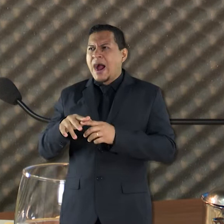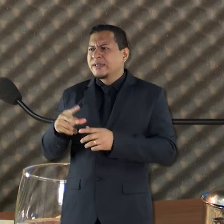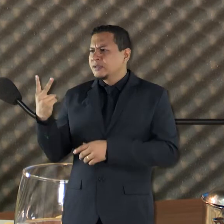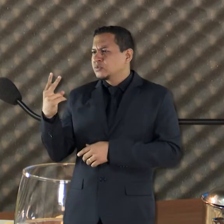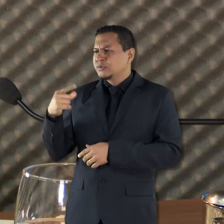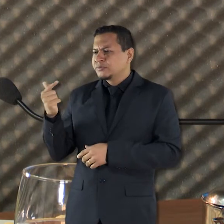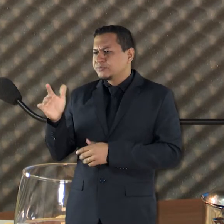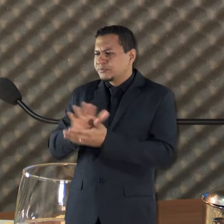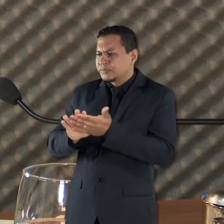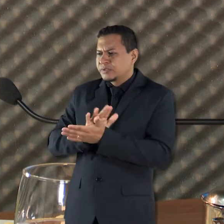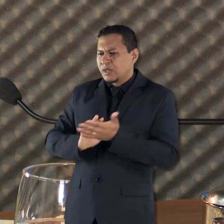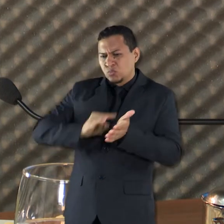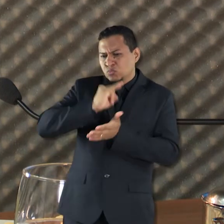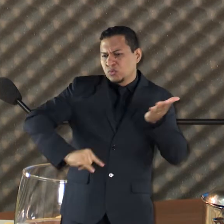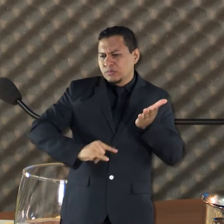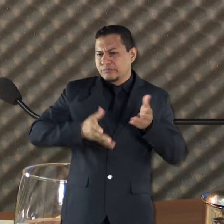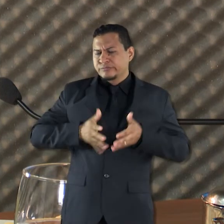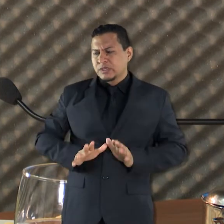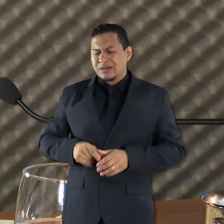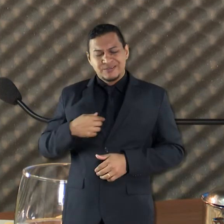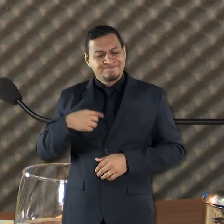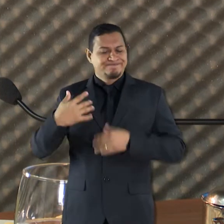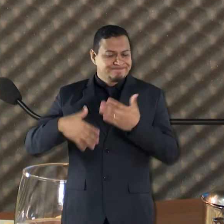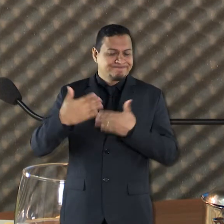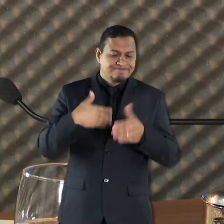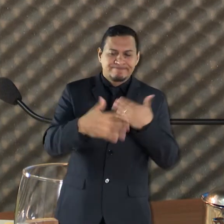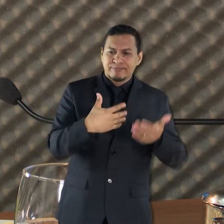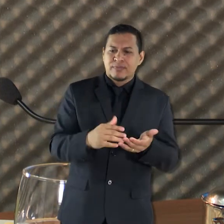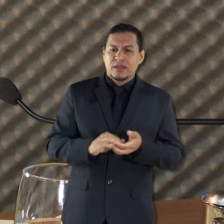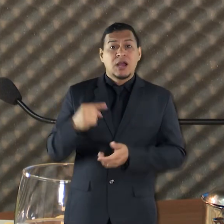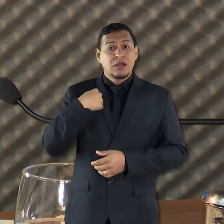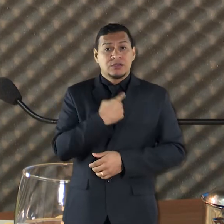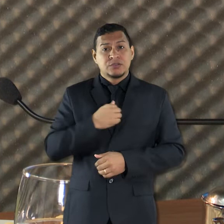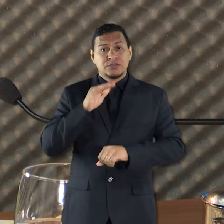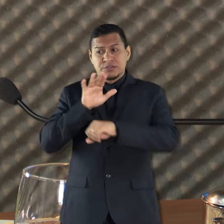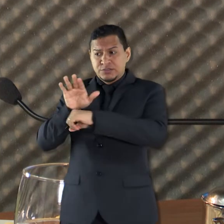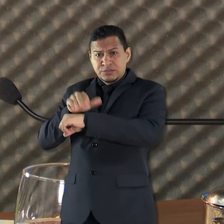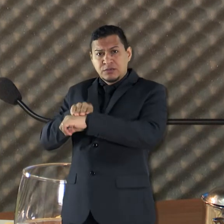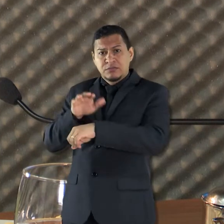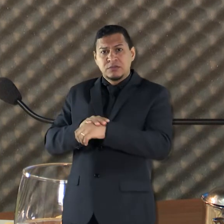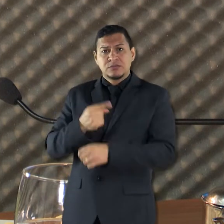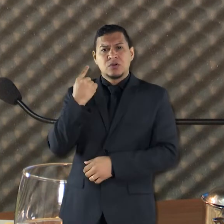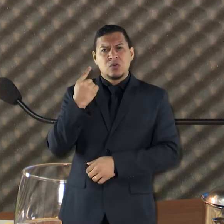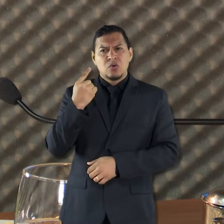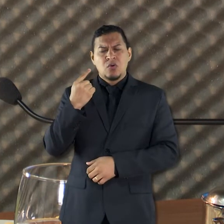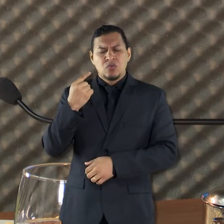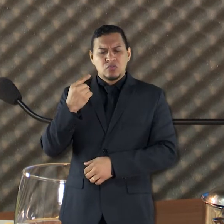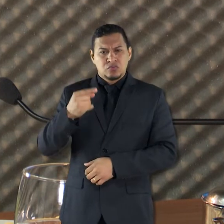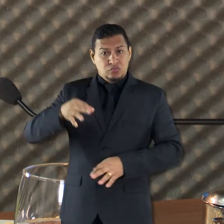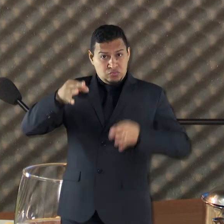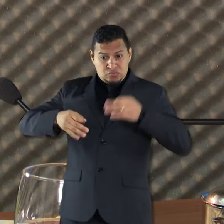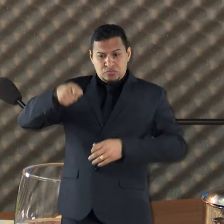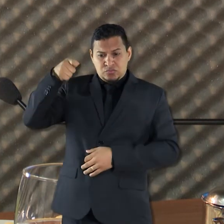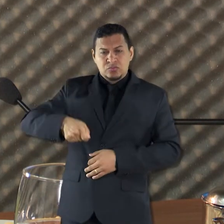são parentes, mas não tem documento. O documento não bate. Aí vai. Aí nós chamamos para trabalhar com a gente um